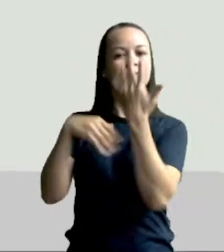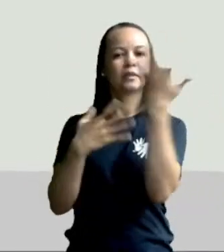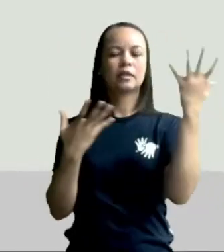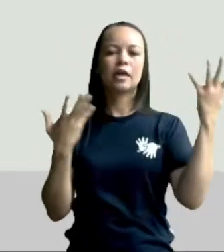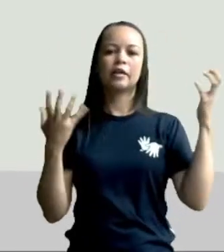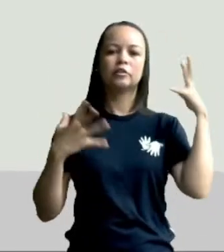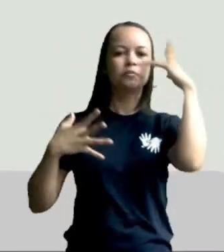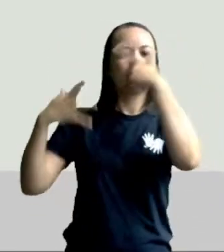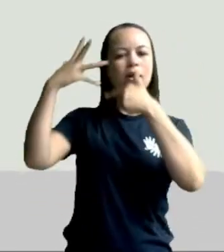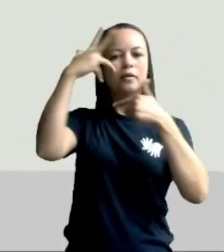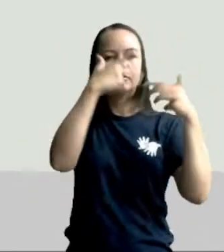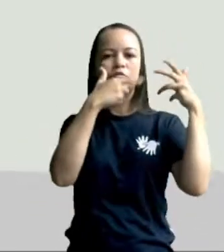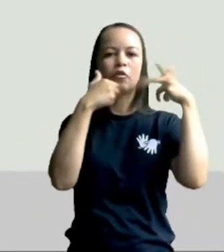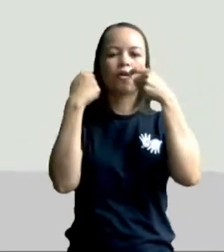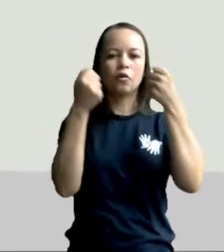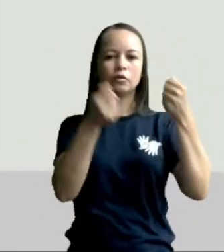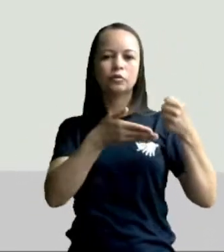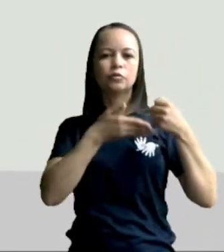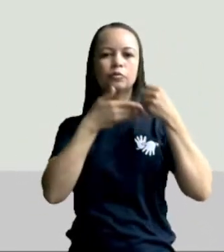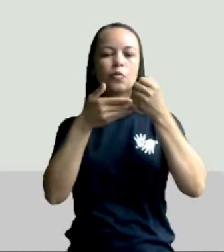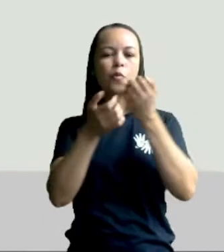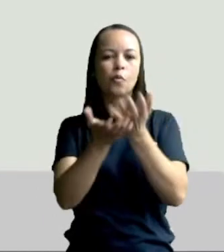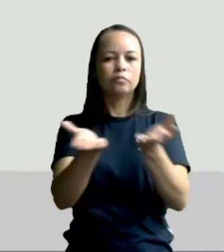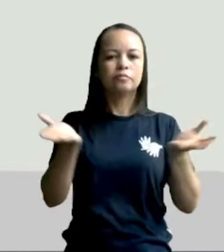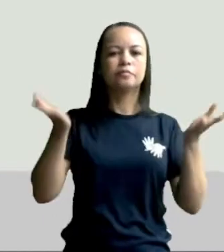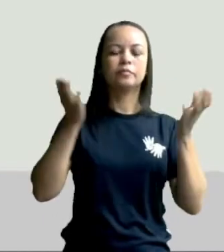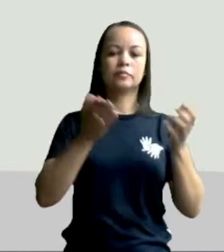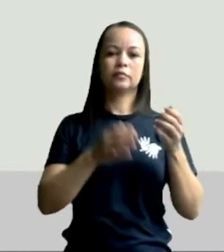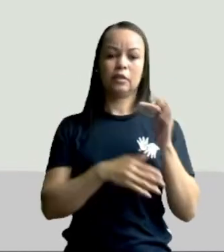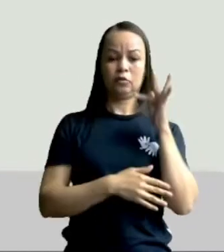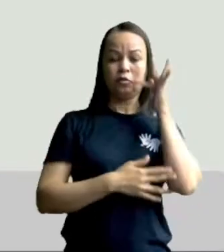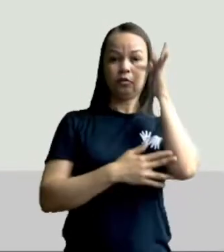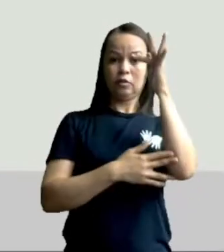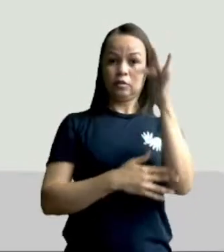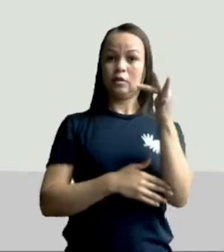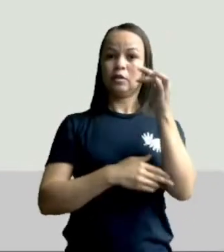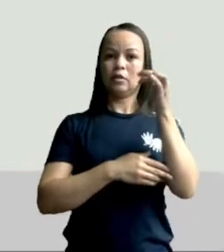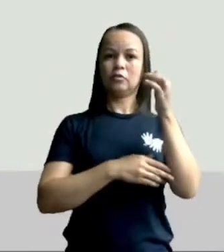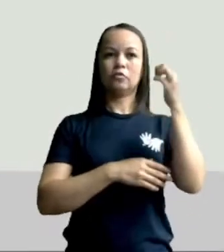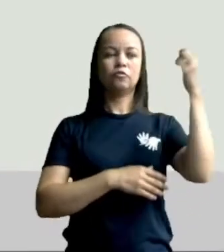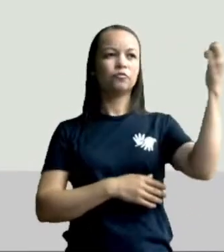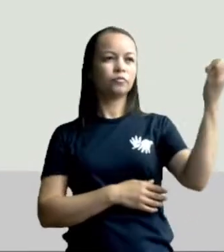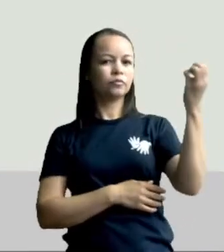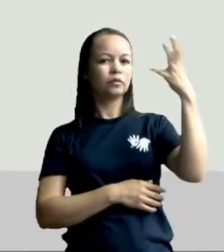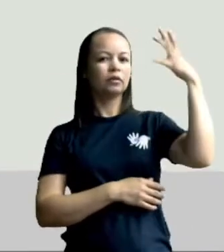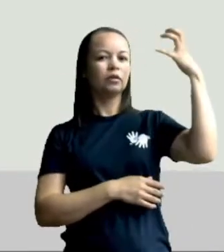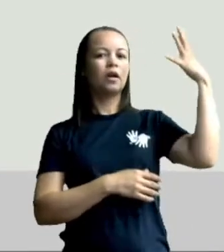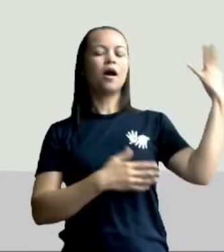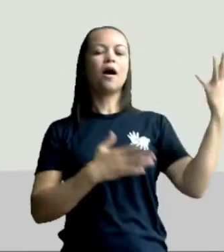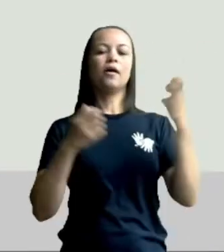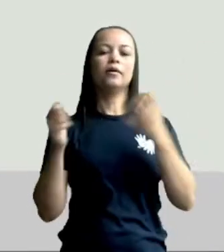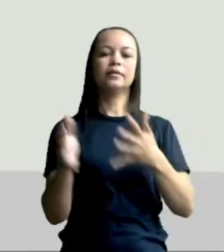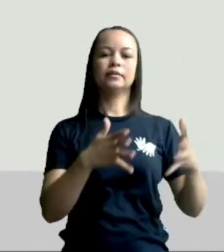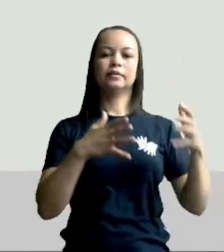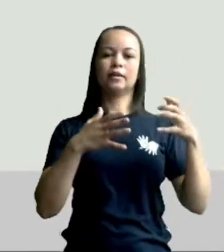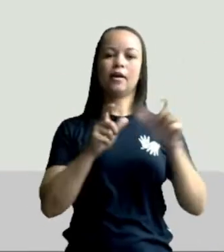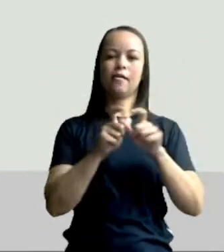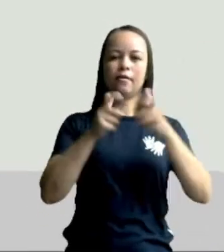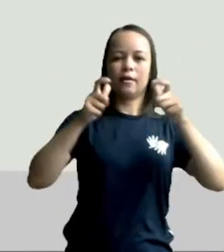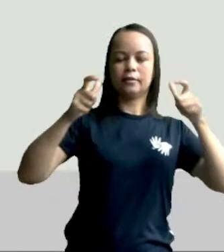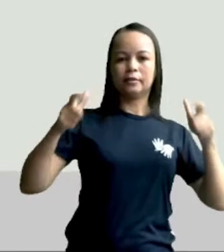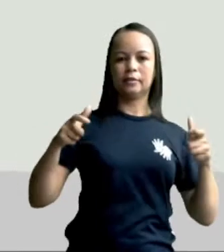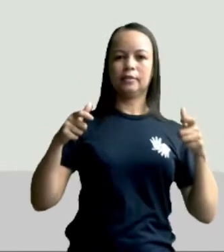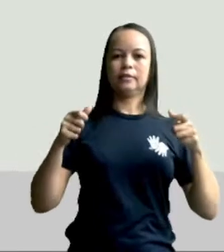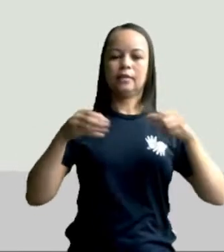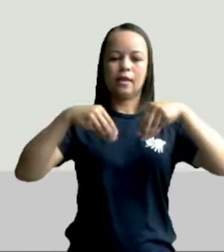forte, impávido e colosso. E o teu futuro espelha essa grandeza. Terra adorada, entre